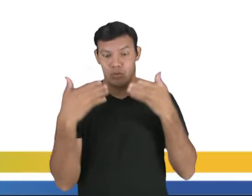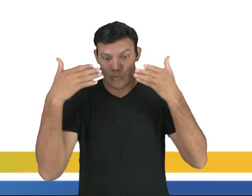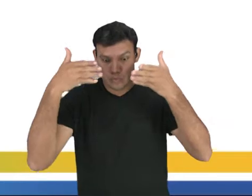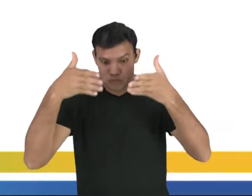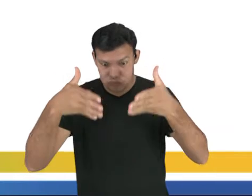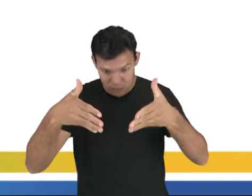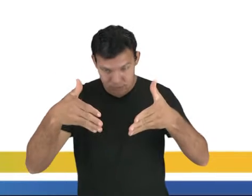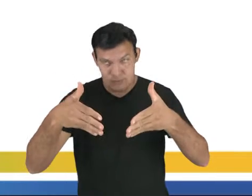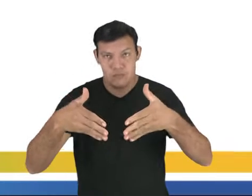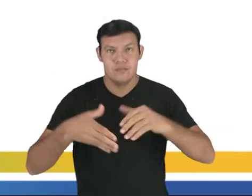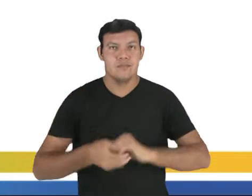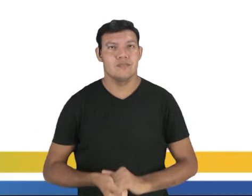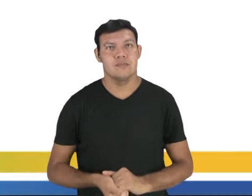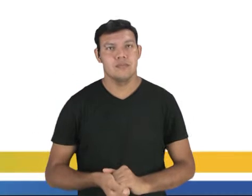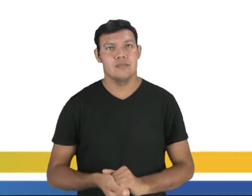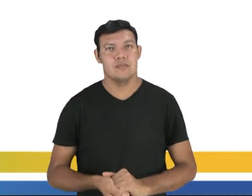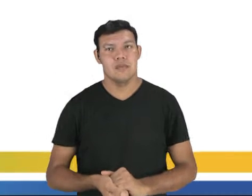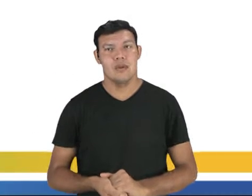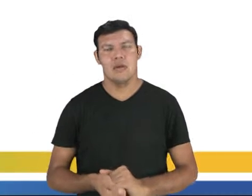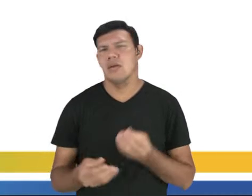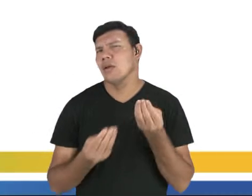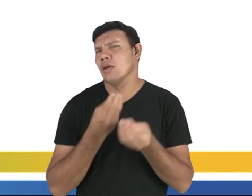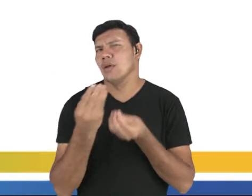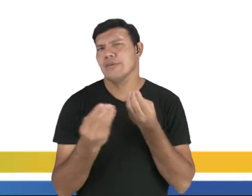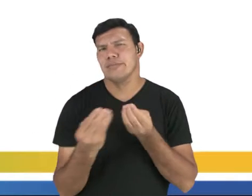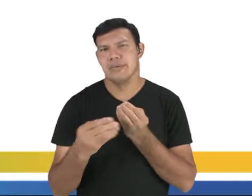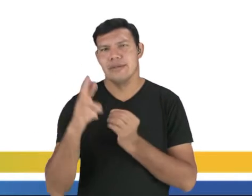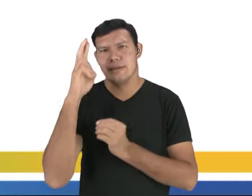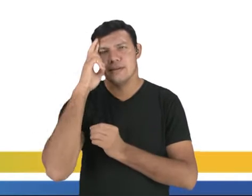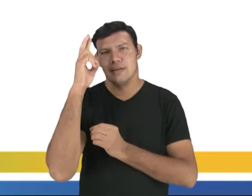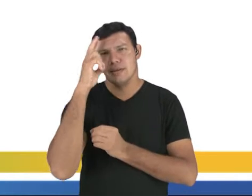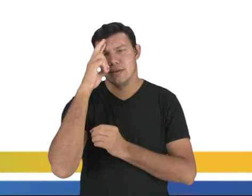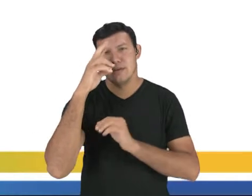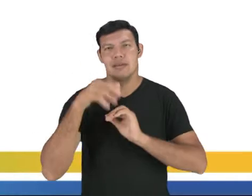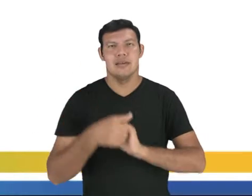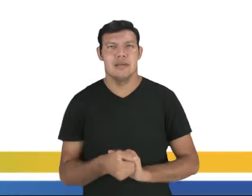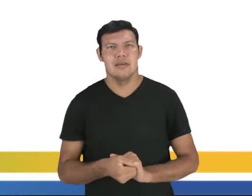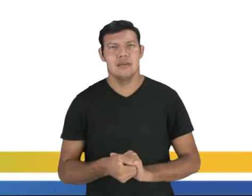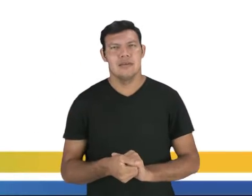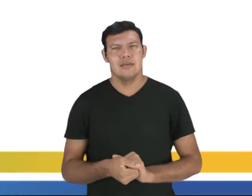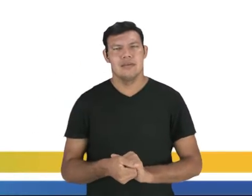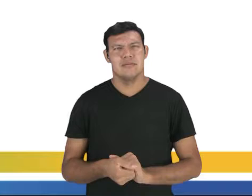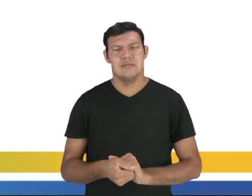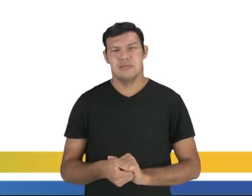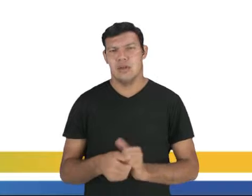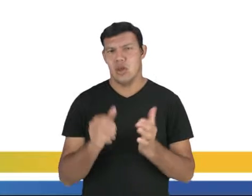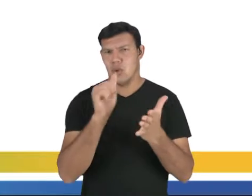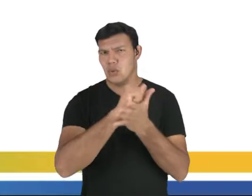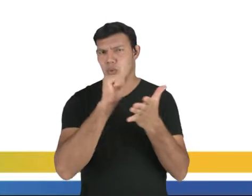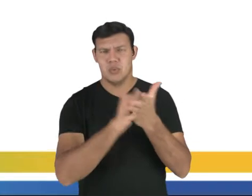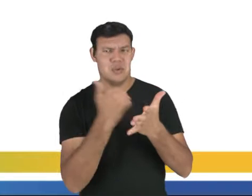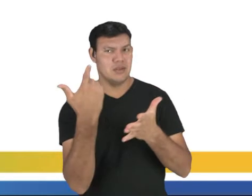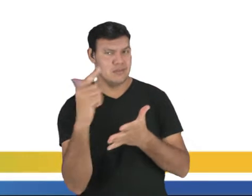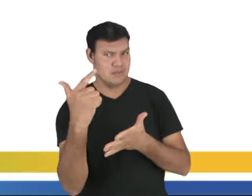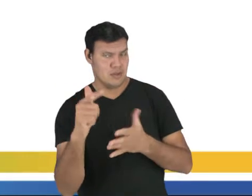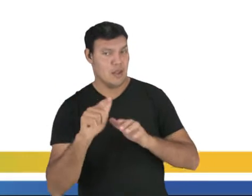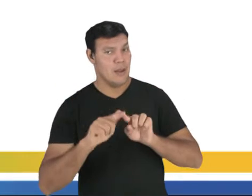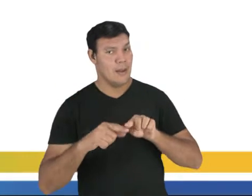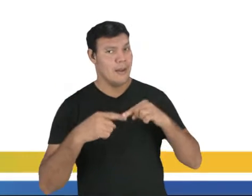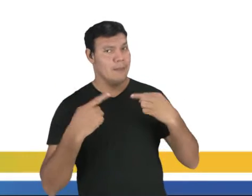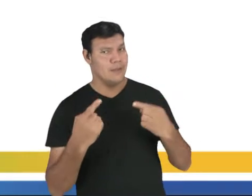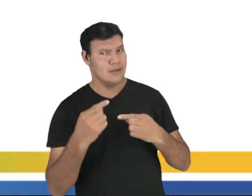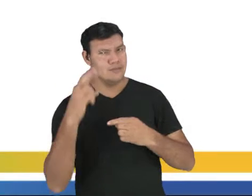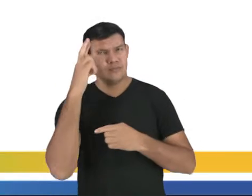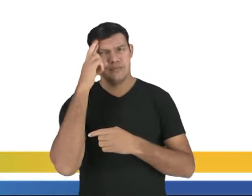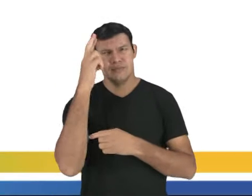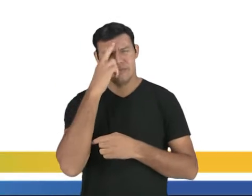centro. E isso veio de uma história, né, não tem registros assim, mas essa